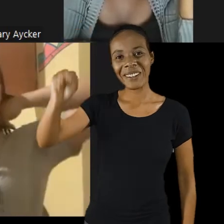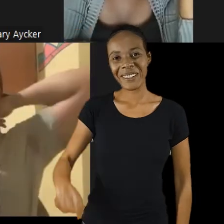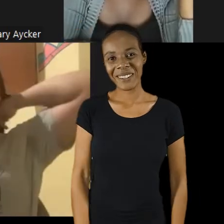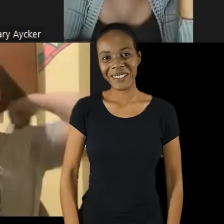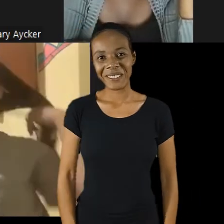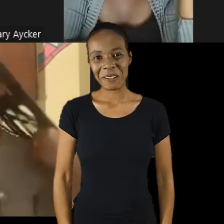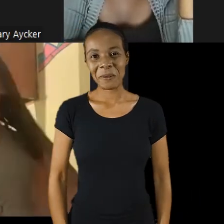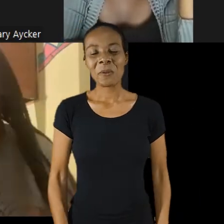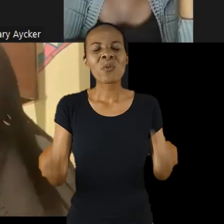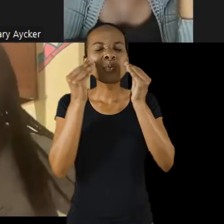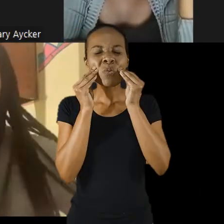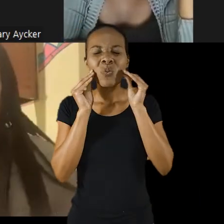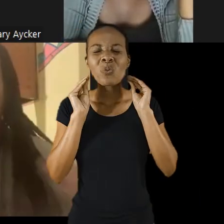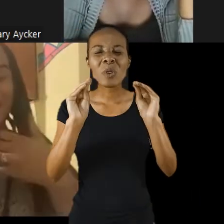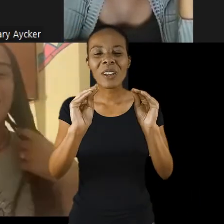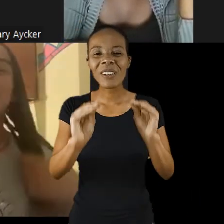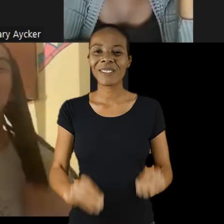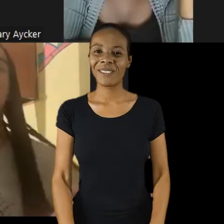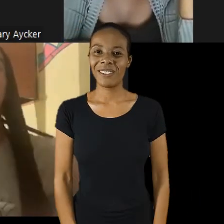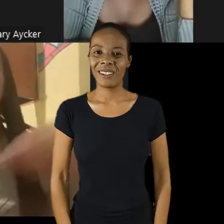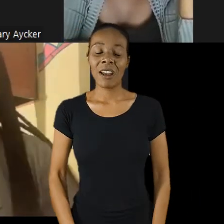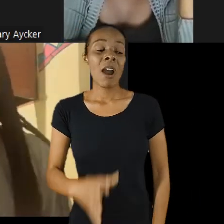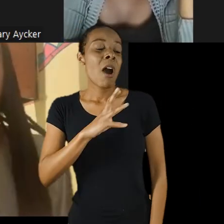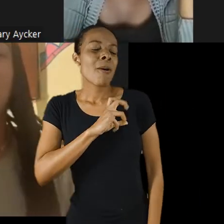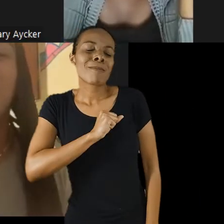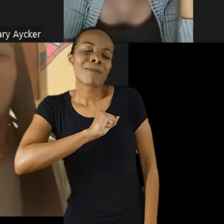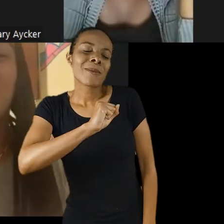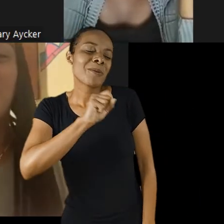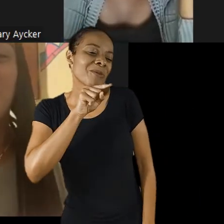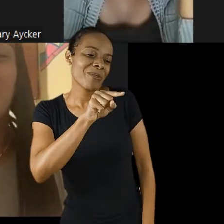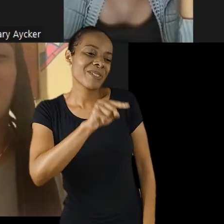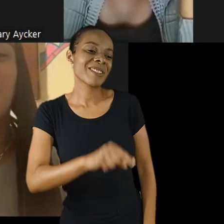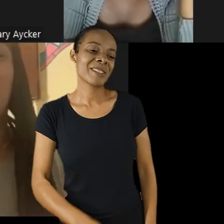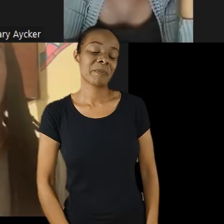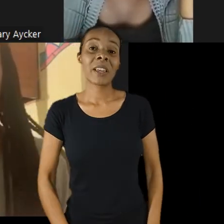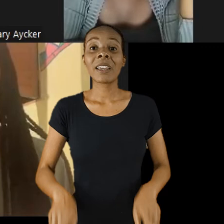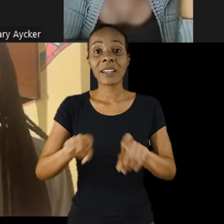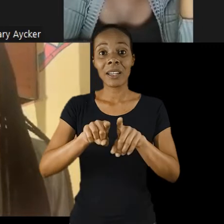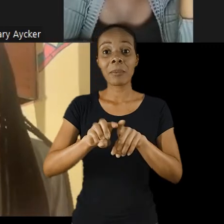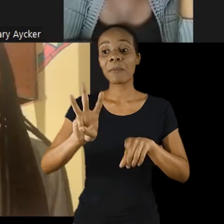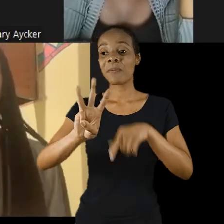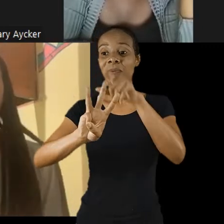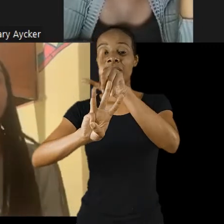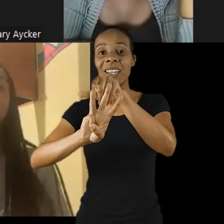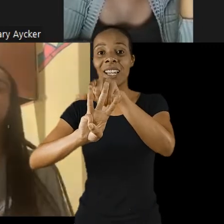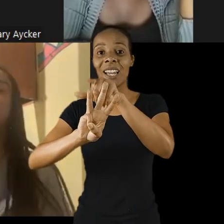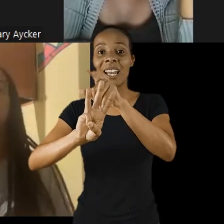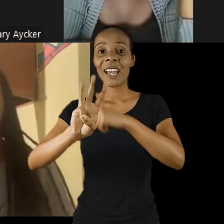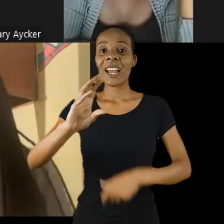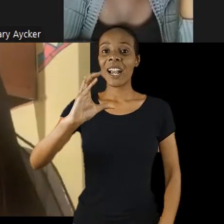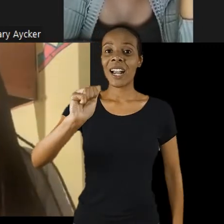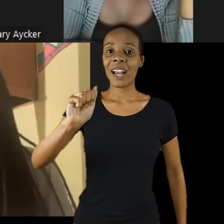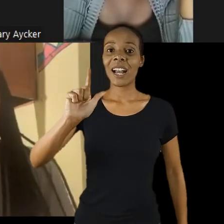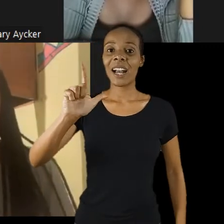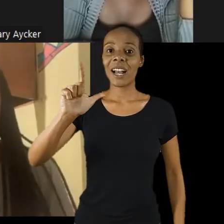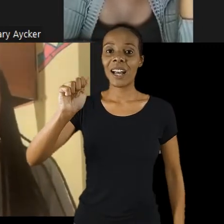Beijo. Beijo. Eu te amo, tá, amor? Obrigado. E agradecer também o Calango, César, que tá aqui. Tá põe carinho aqui